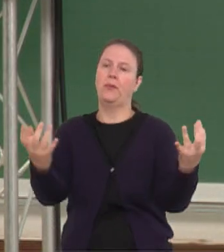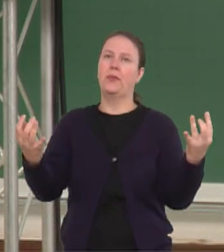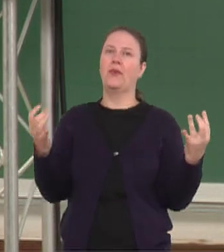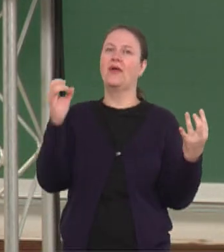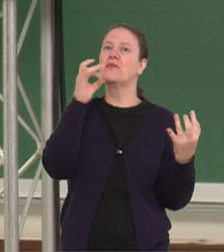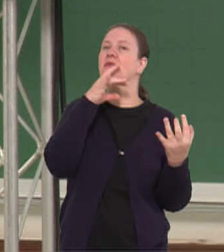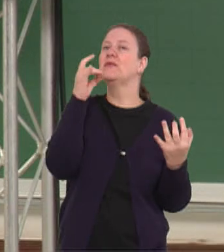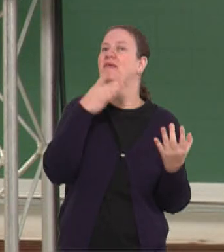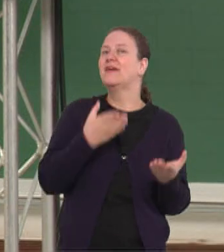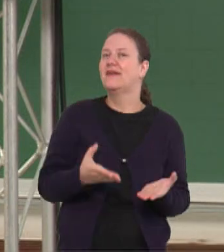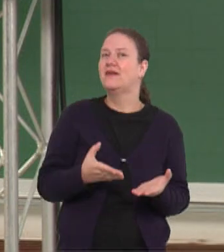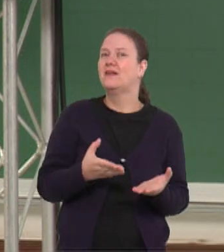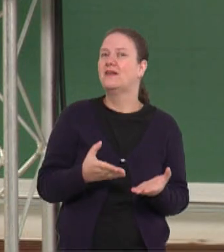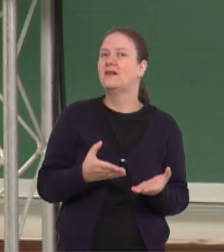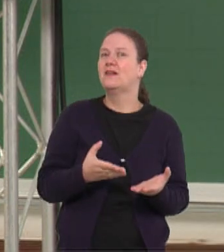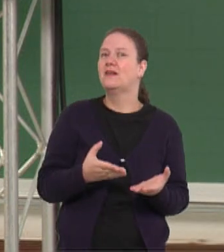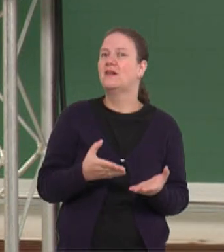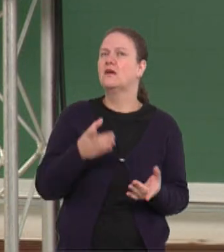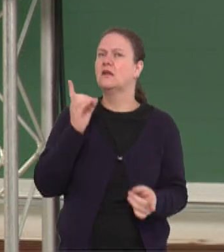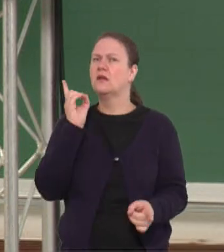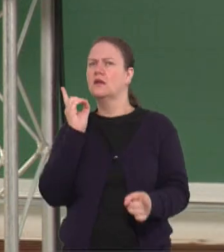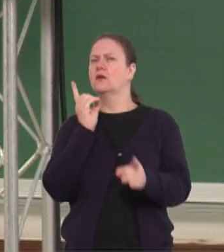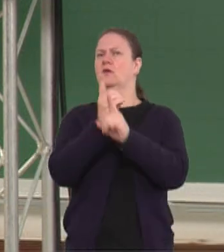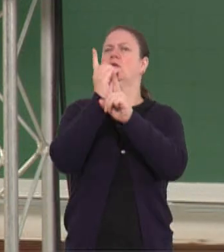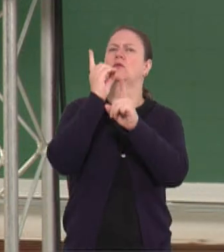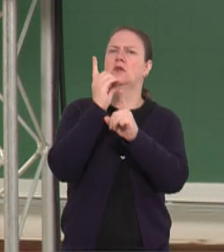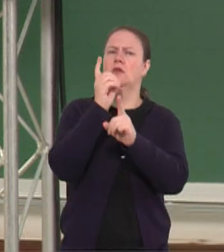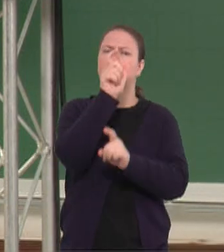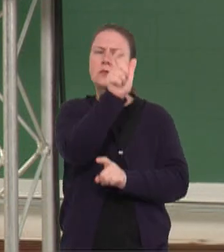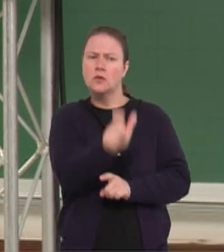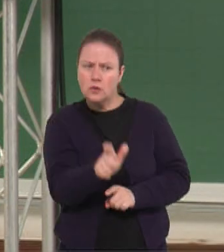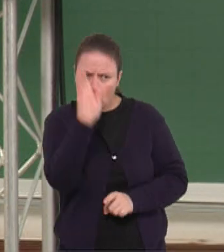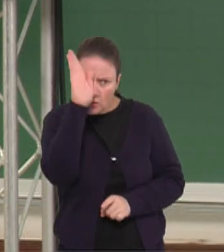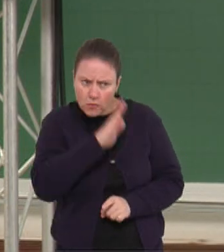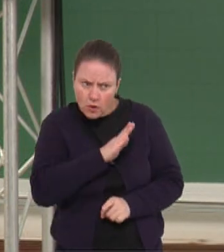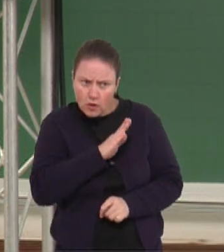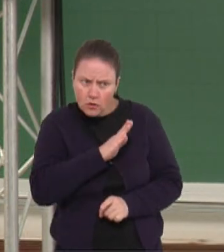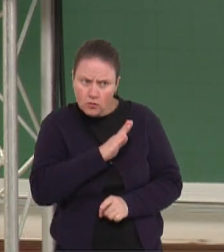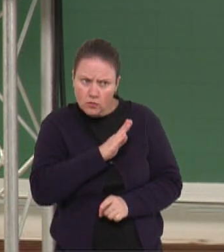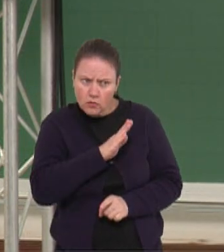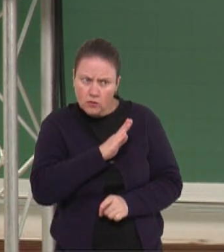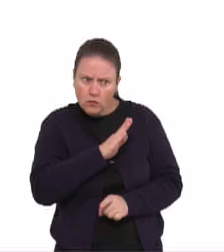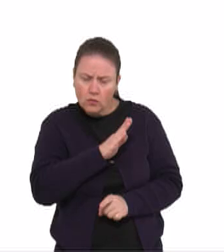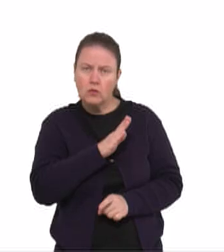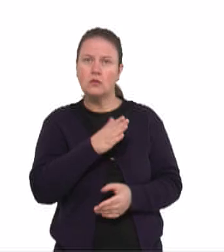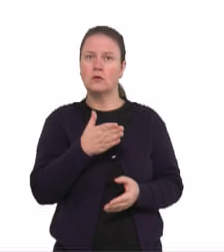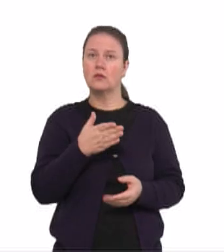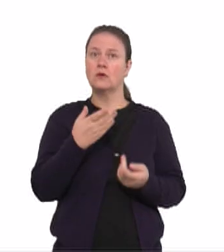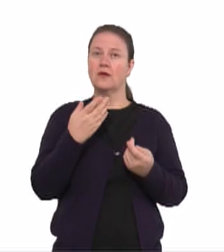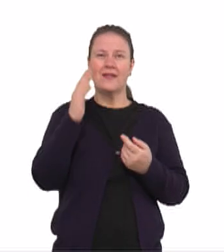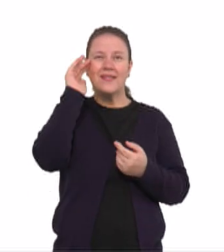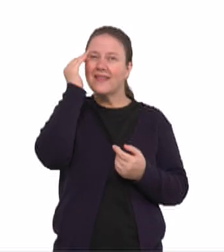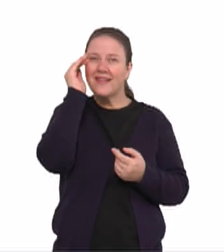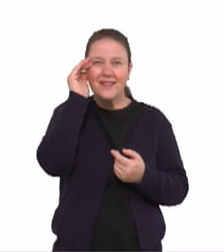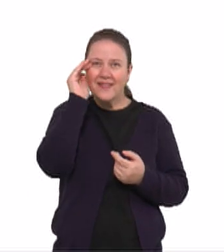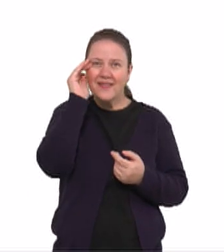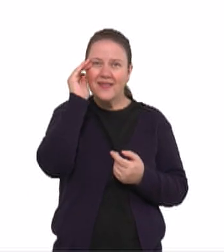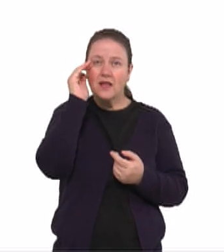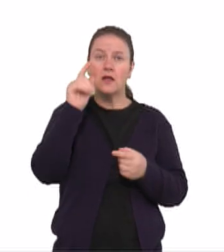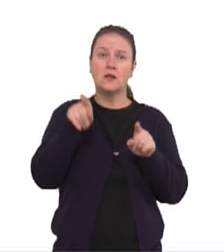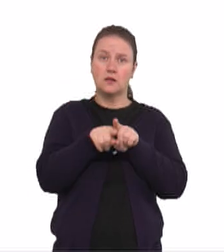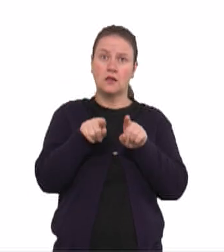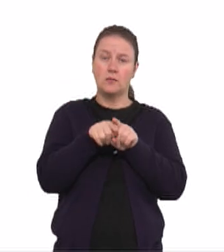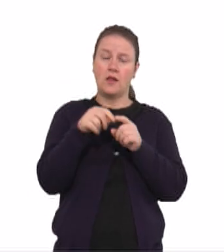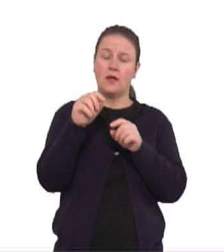Encontramos pessoas mal intencionadas. Precisa ser muito criativo para entender isso? Árvores recém-plantadas